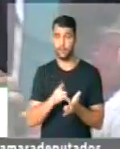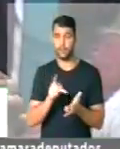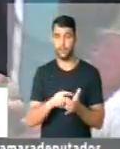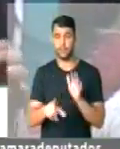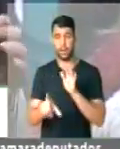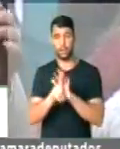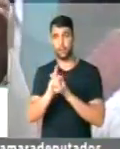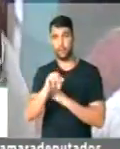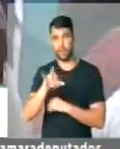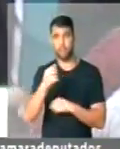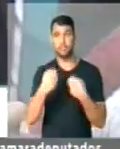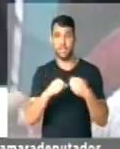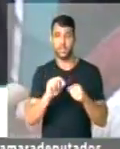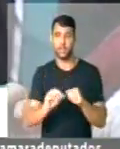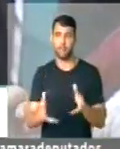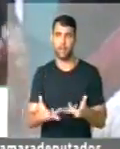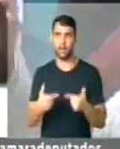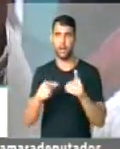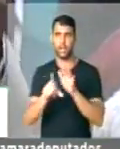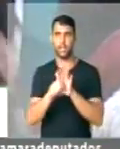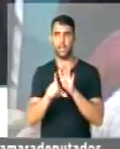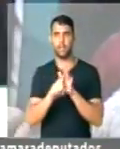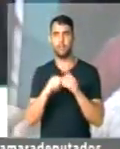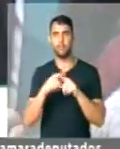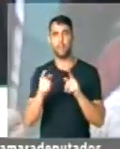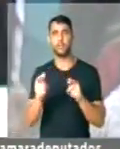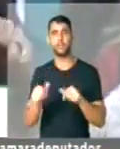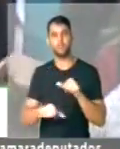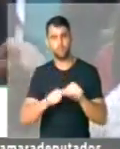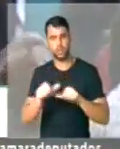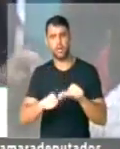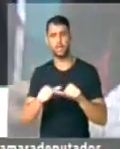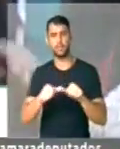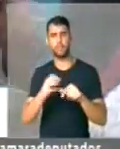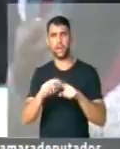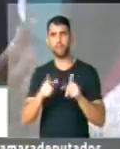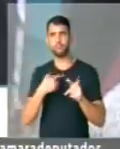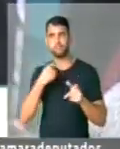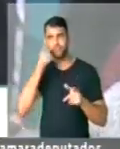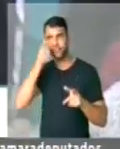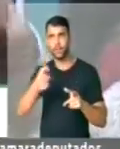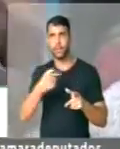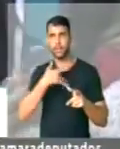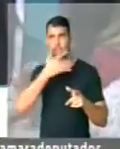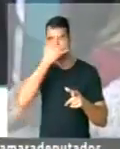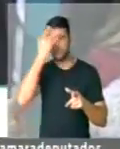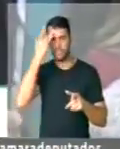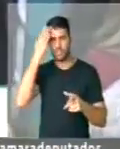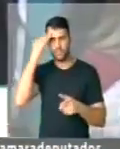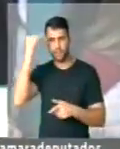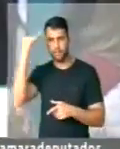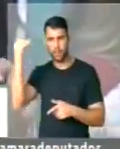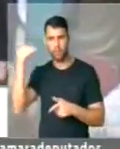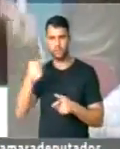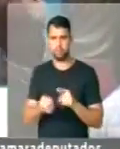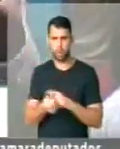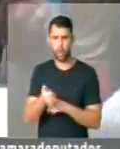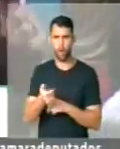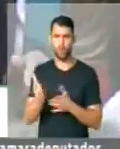que a Lei Rouanet precisa ser aperfeiçoada, melhorada, para atender inclusive os artistas menos